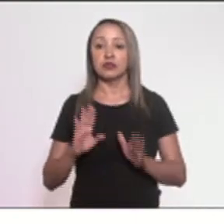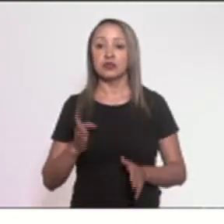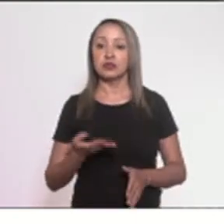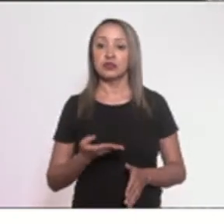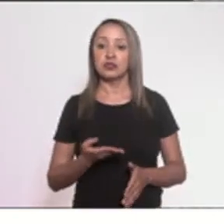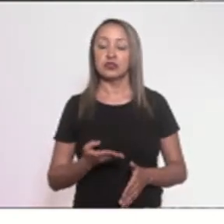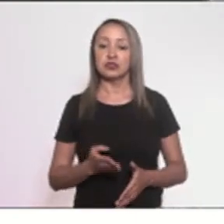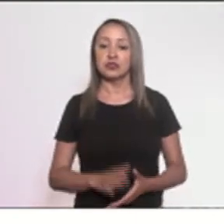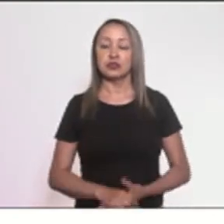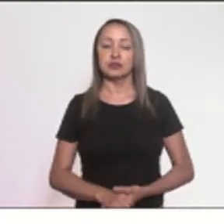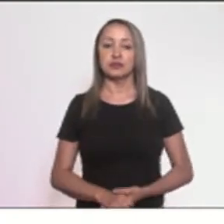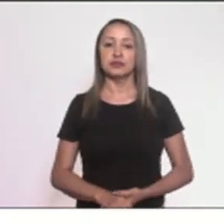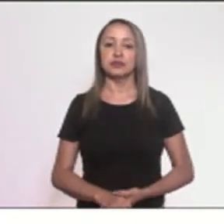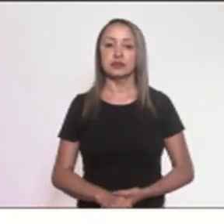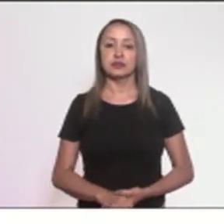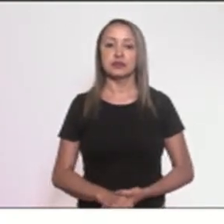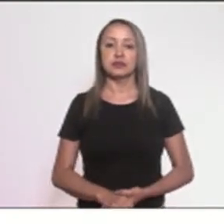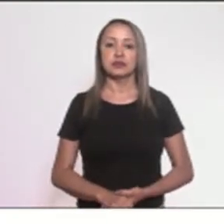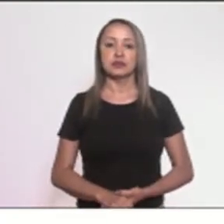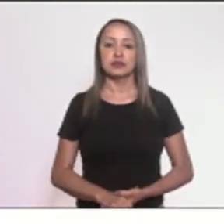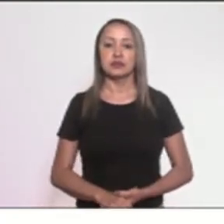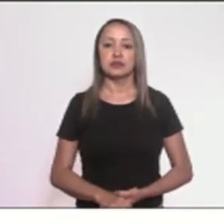acordado.